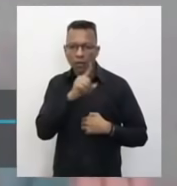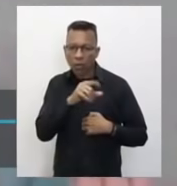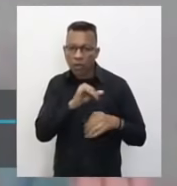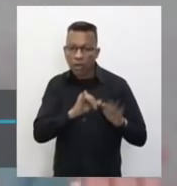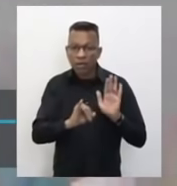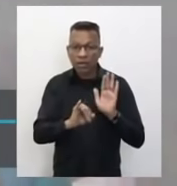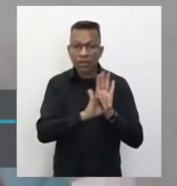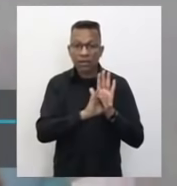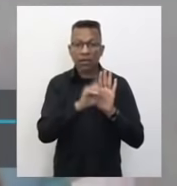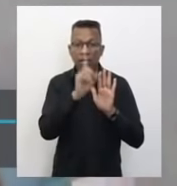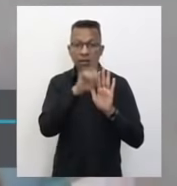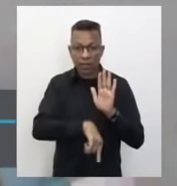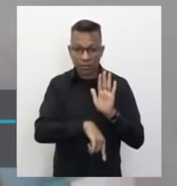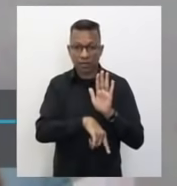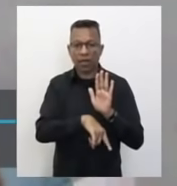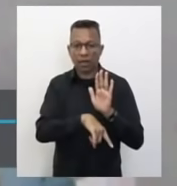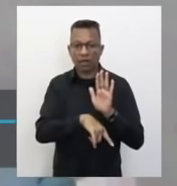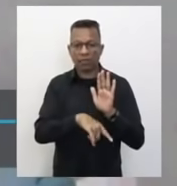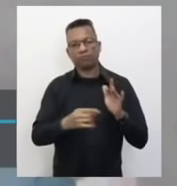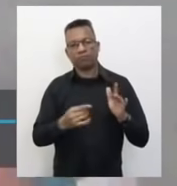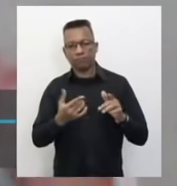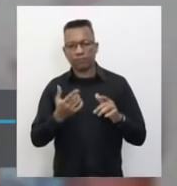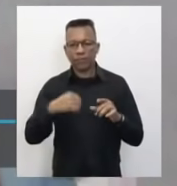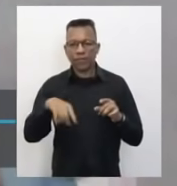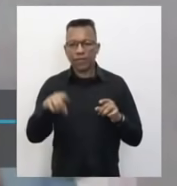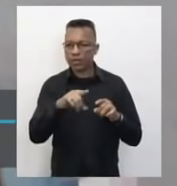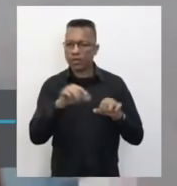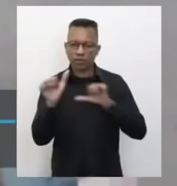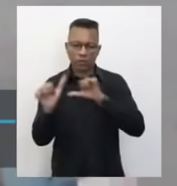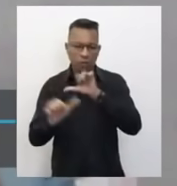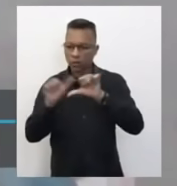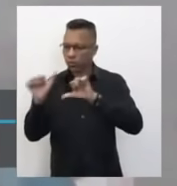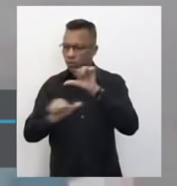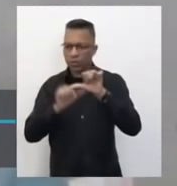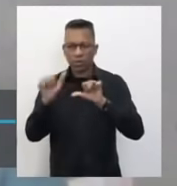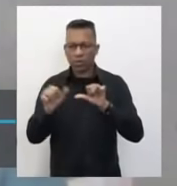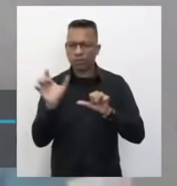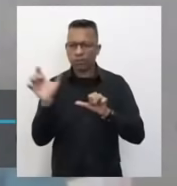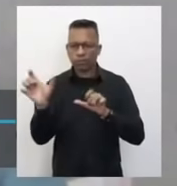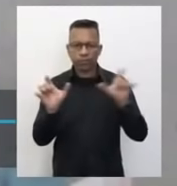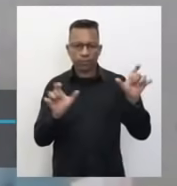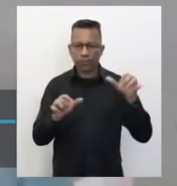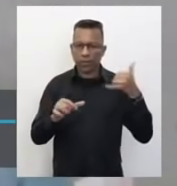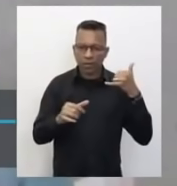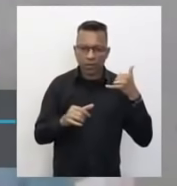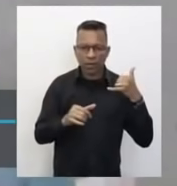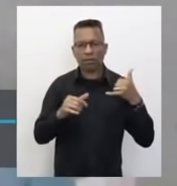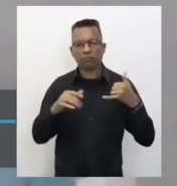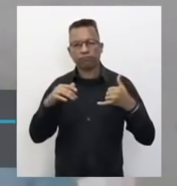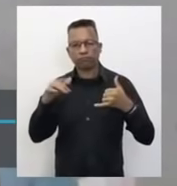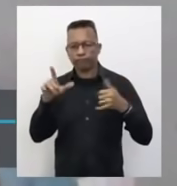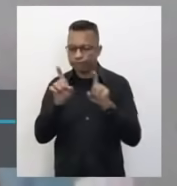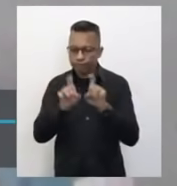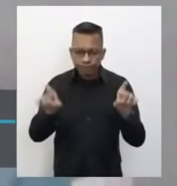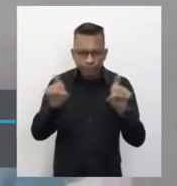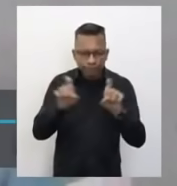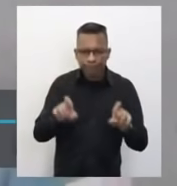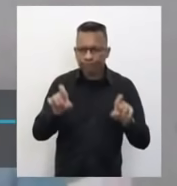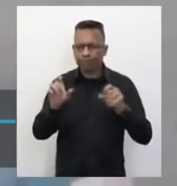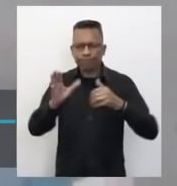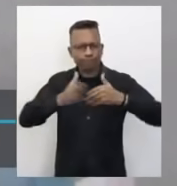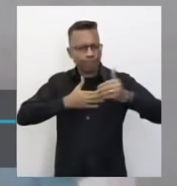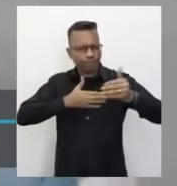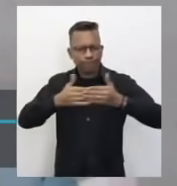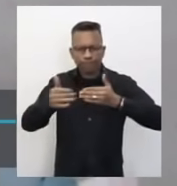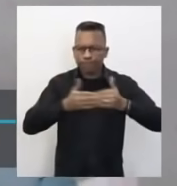virtual. E você pode trocar de aparelhos quanto você quiser, você pode trocar de celular quanto você quiser, você pode trocar esse